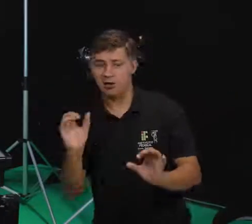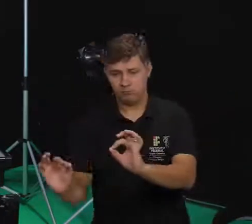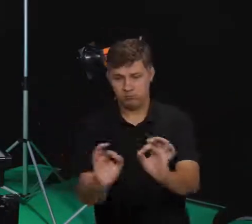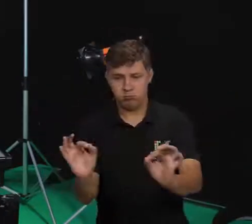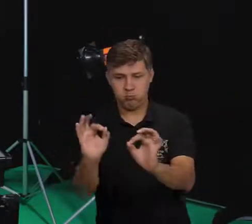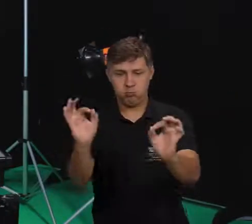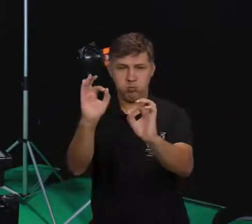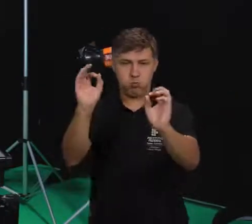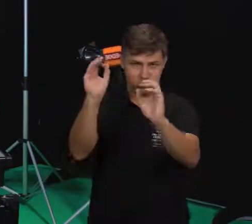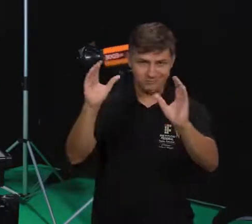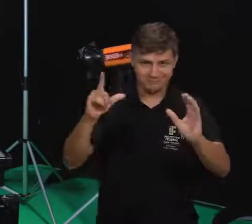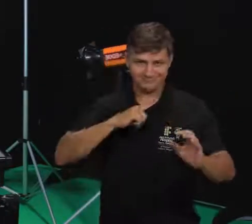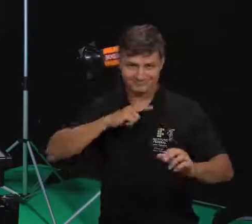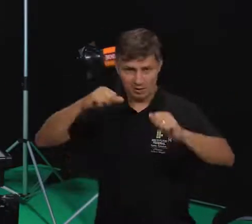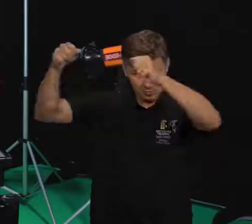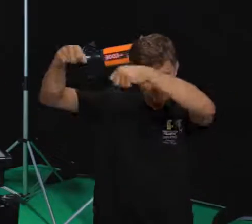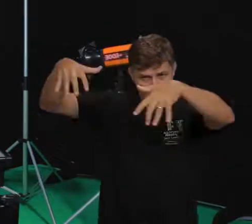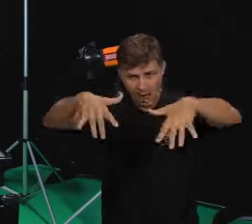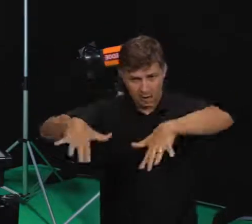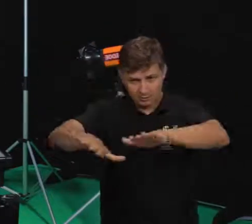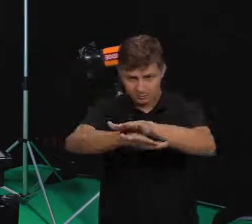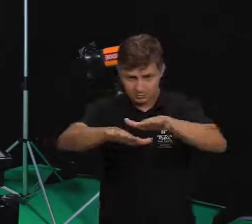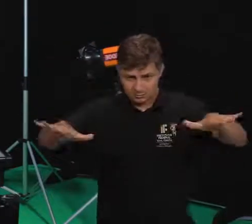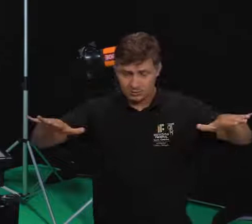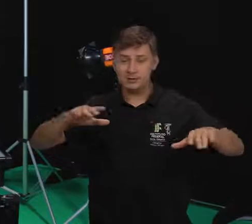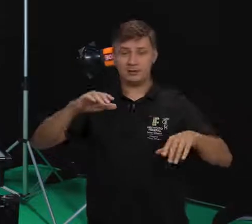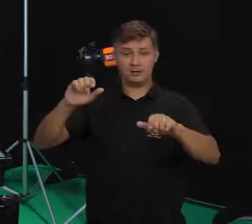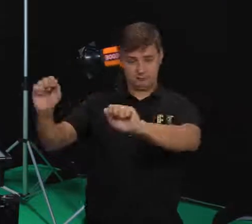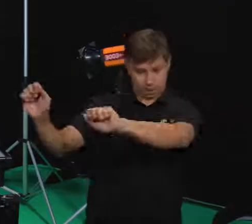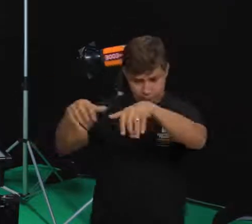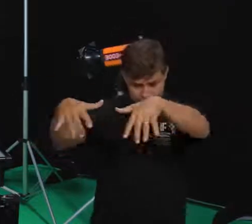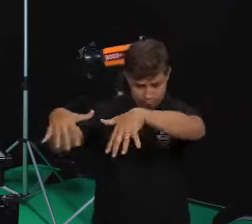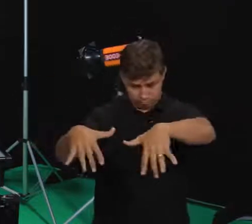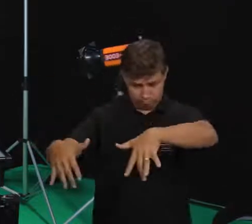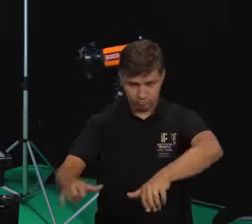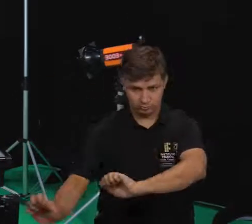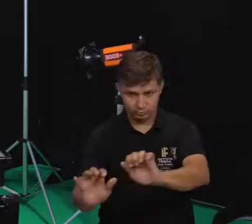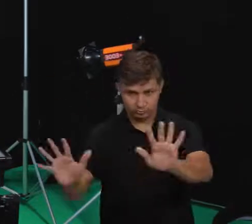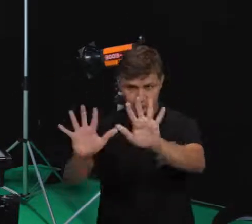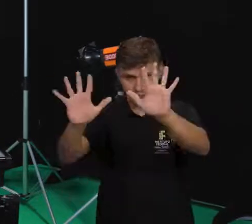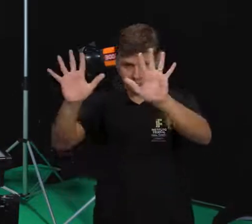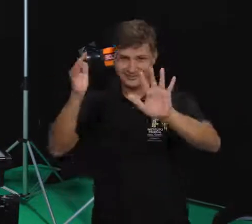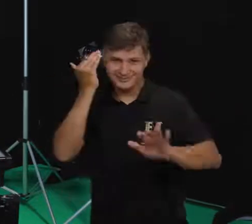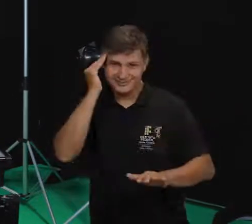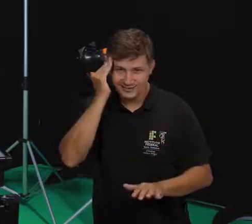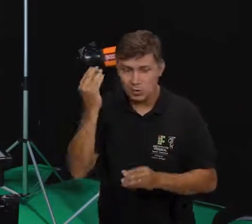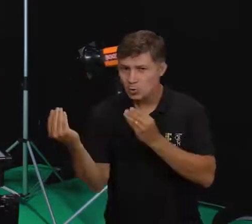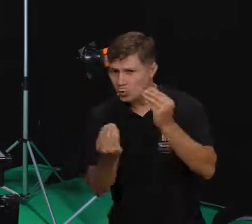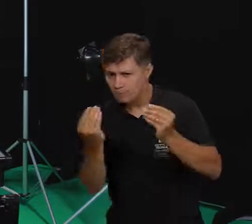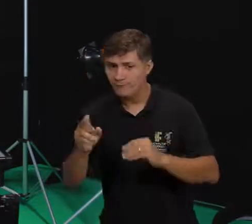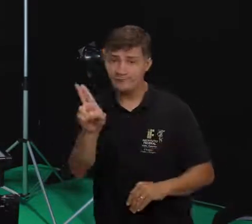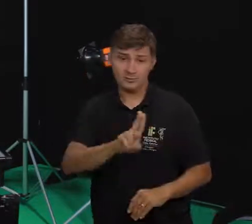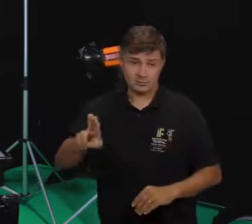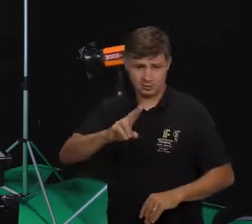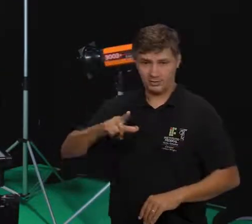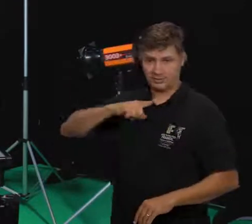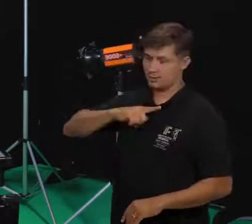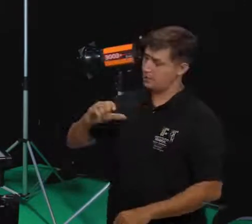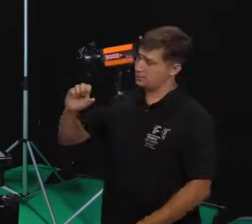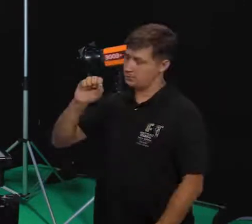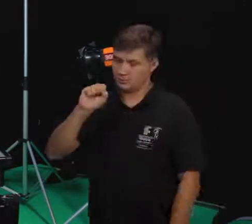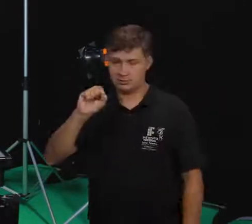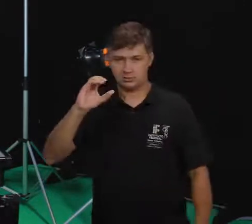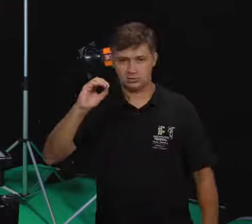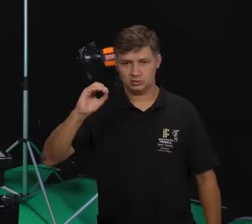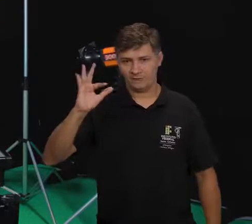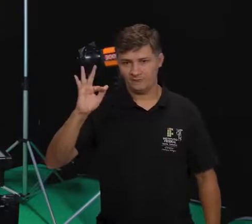produzir aqui no processo, no mergulho, né, durante esse trajeto dele dentro do aquário. Tá? Para isso a gente vai usar, aqui do lado a